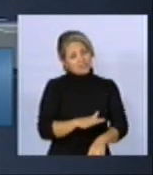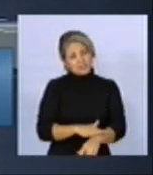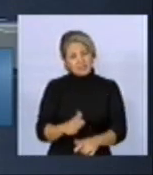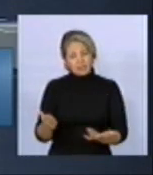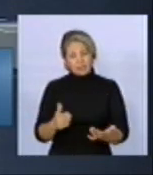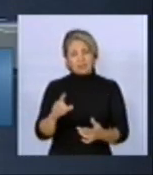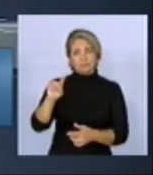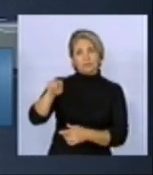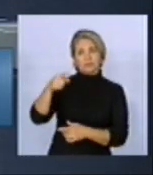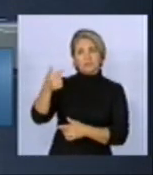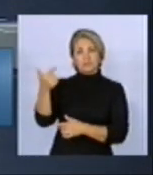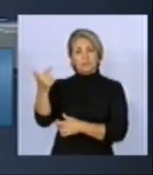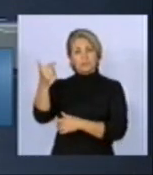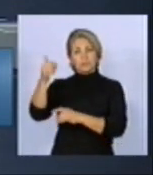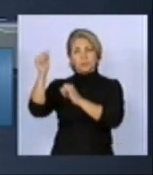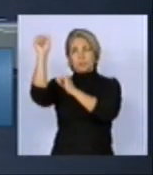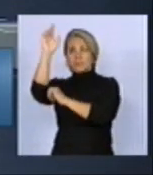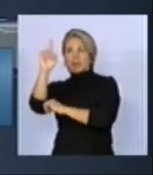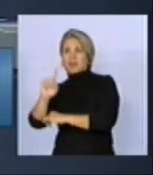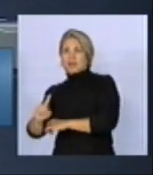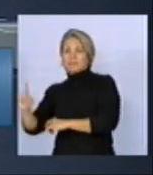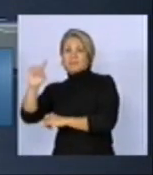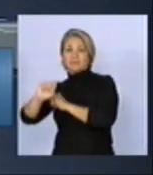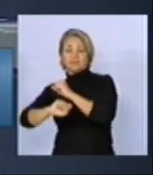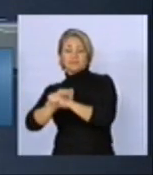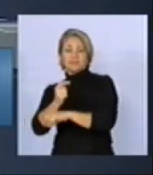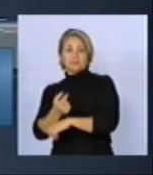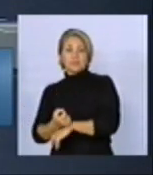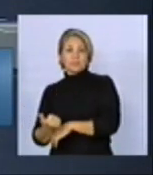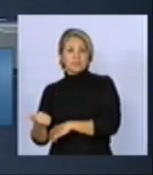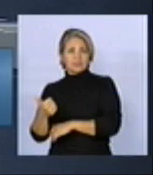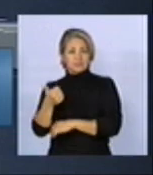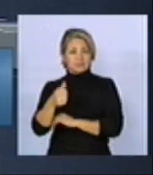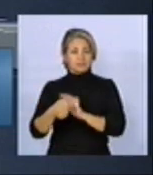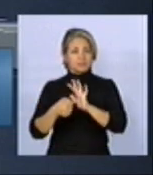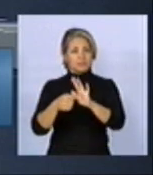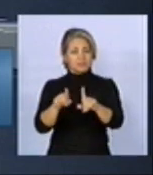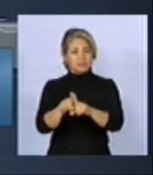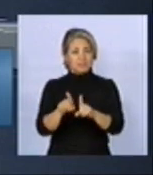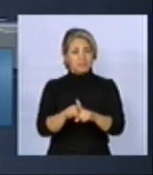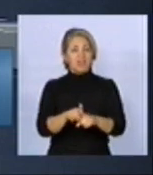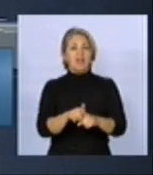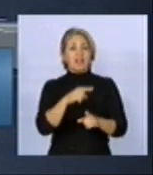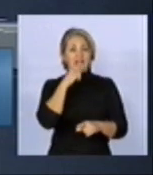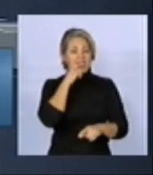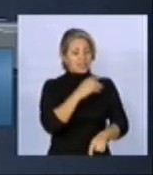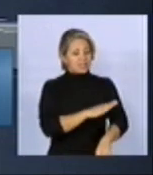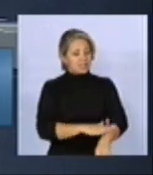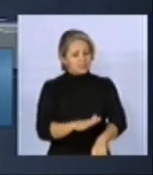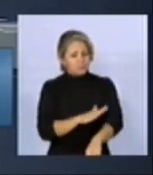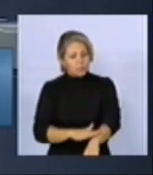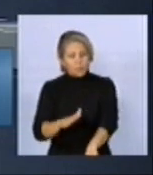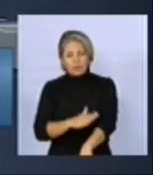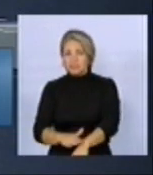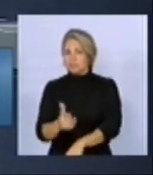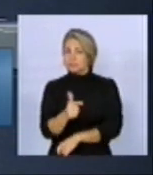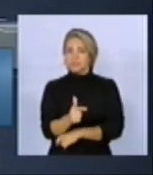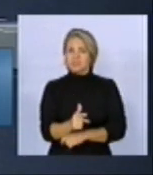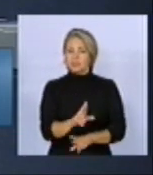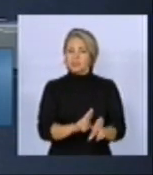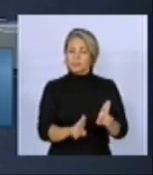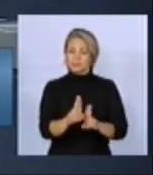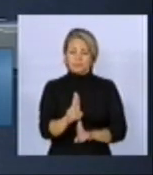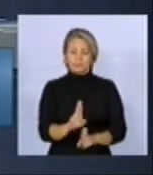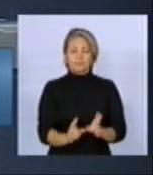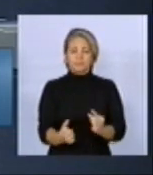2011 aonde tem mais pontos verde é onde que a cana tá sendo colhida então sem o o uso do fogo né